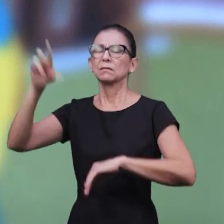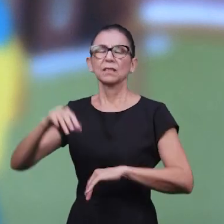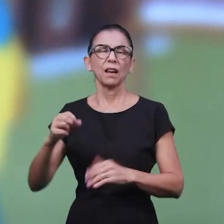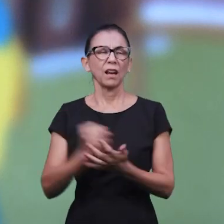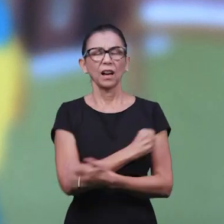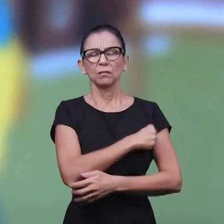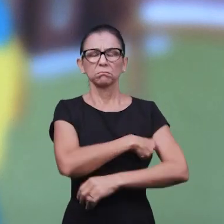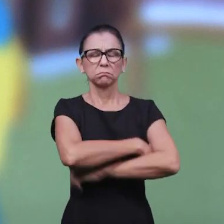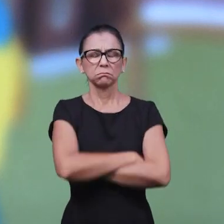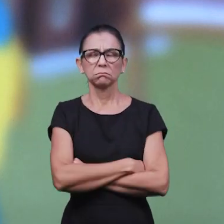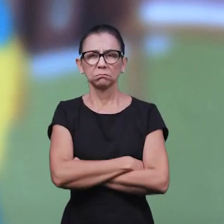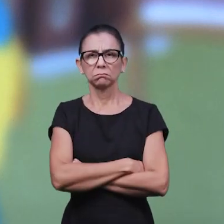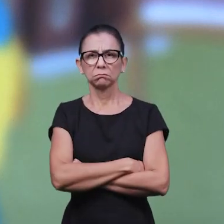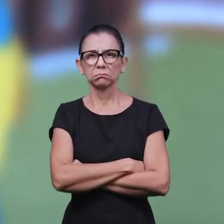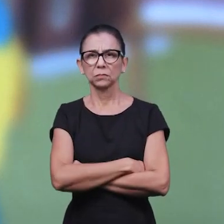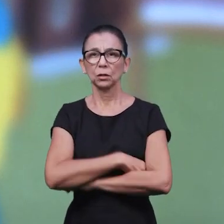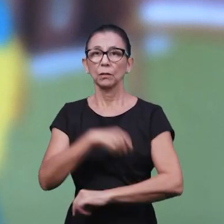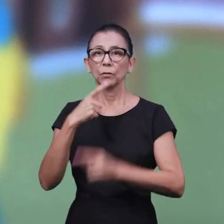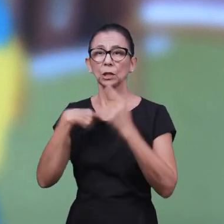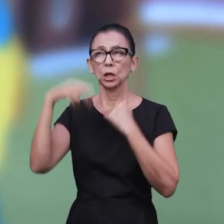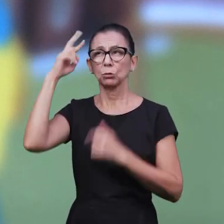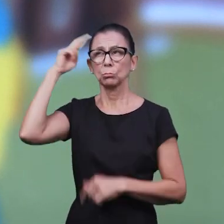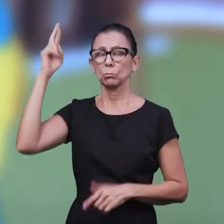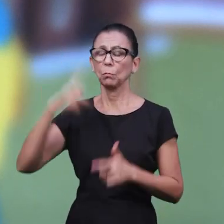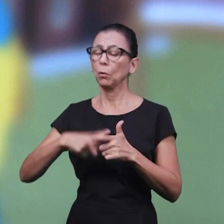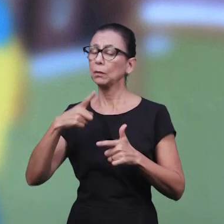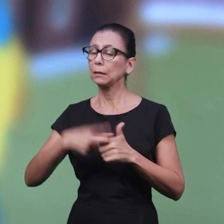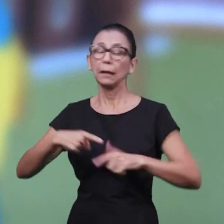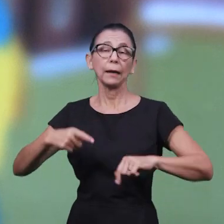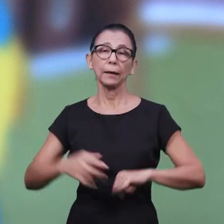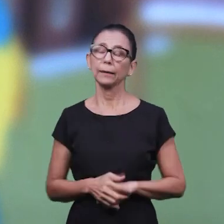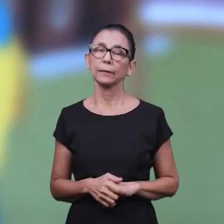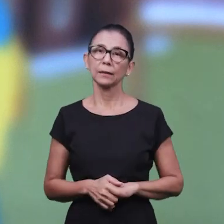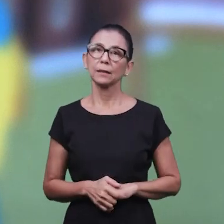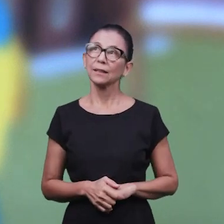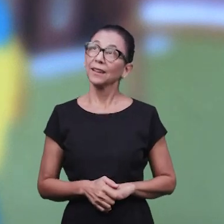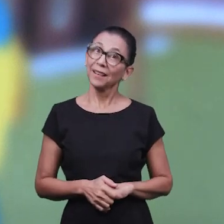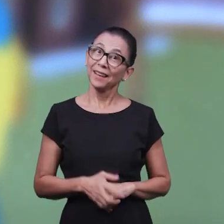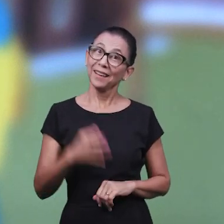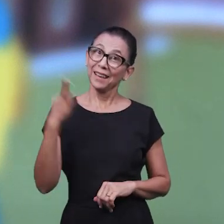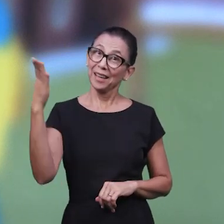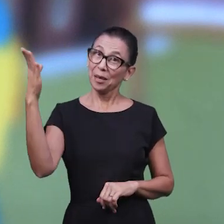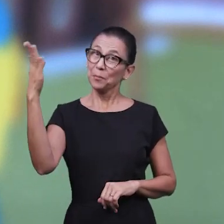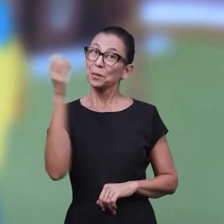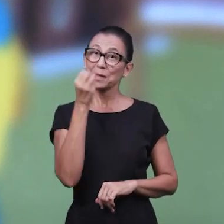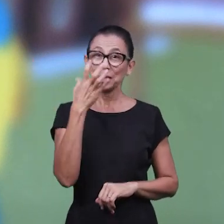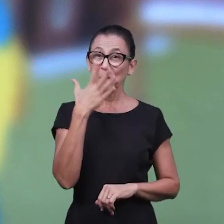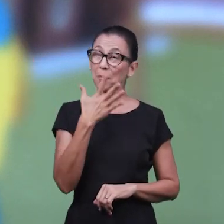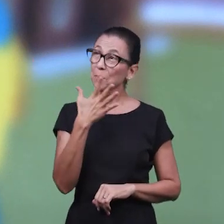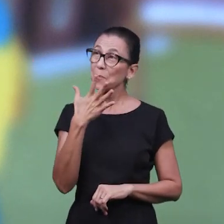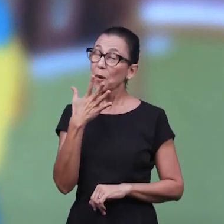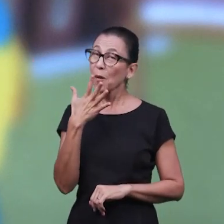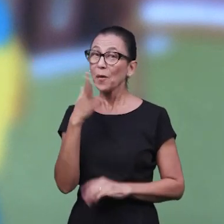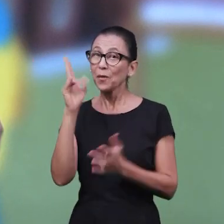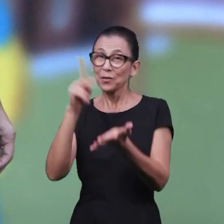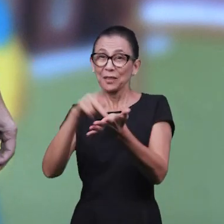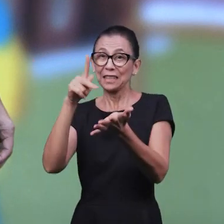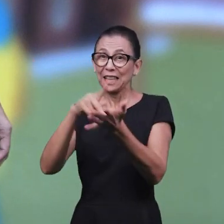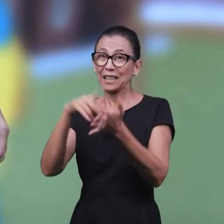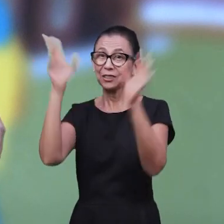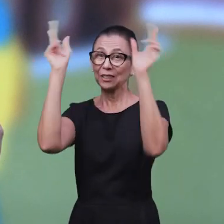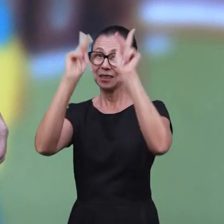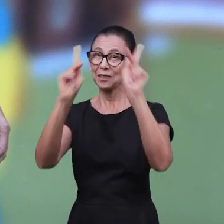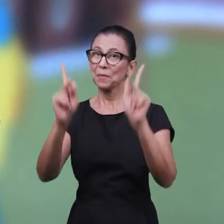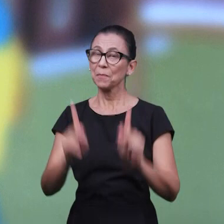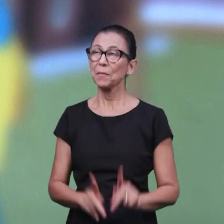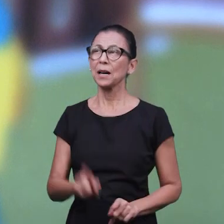só a vontade do Senhor? Porque a vontade do Senhor é aquela que vai nos dar a verdadeira paz e alegria.